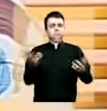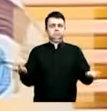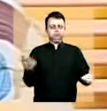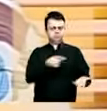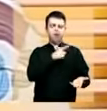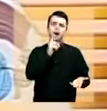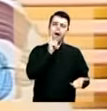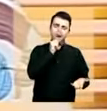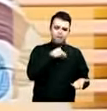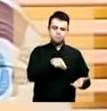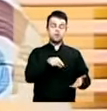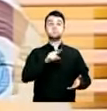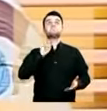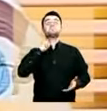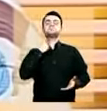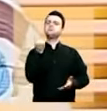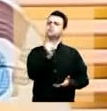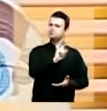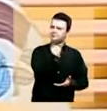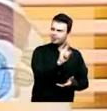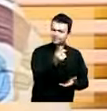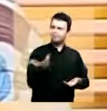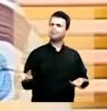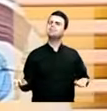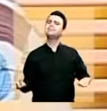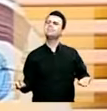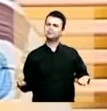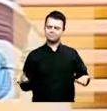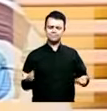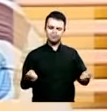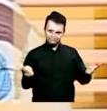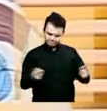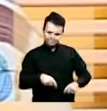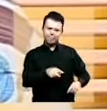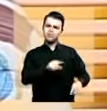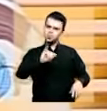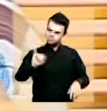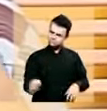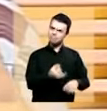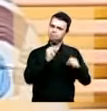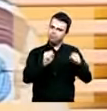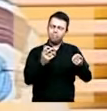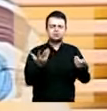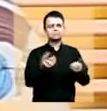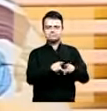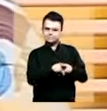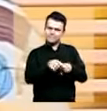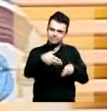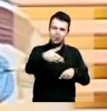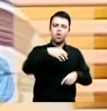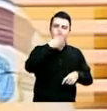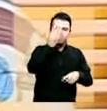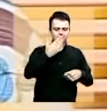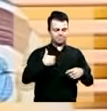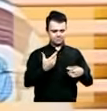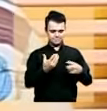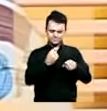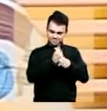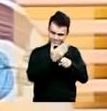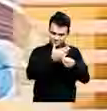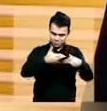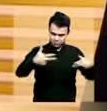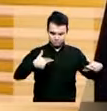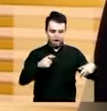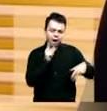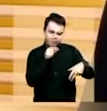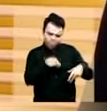grosso daquela sujeira, né? Uhum. E vai só higienizar mesmo o alimento, aquele alimento que vai ser cortado, aquele que está íntegro.